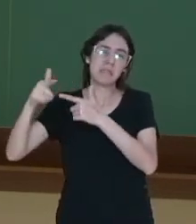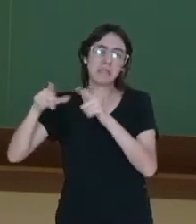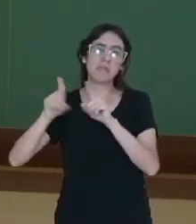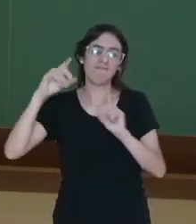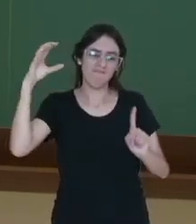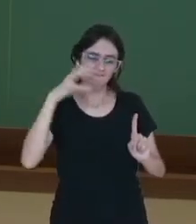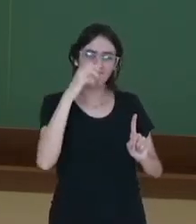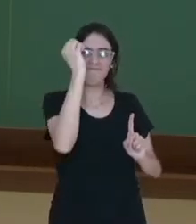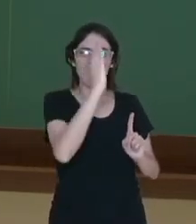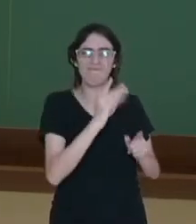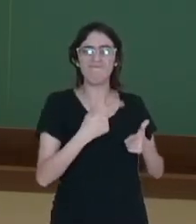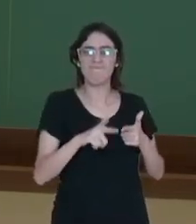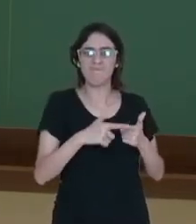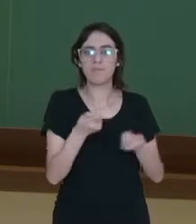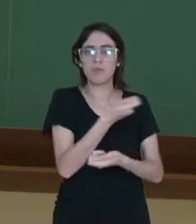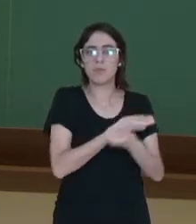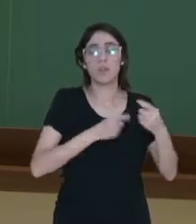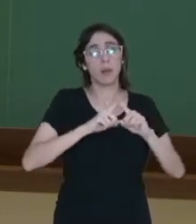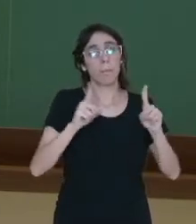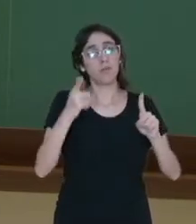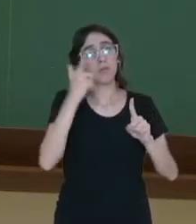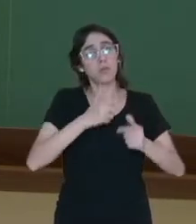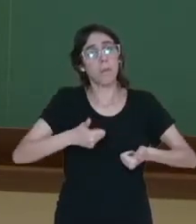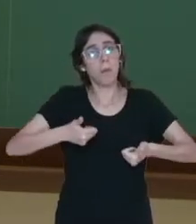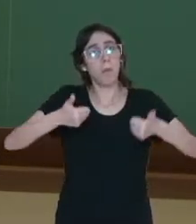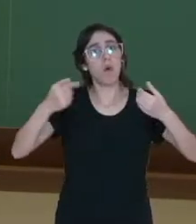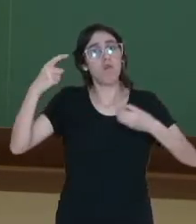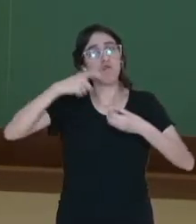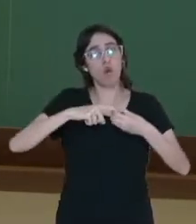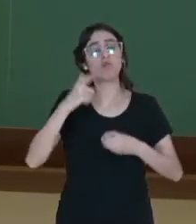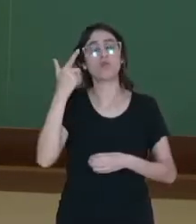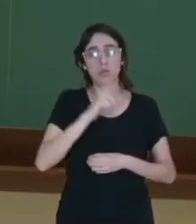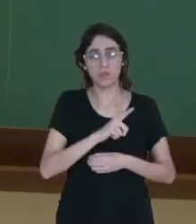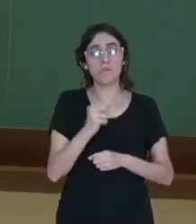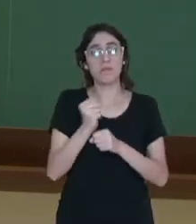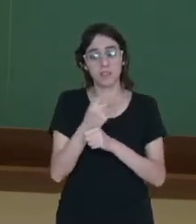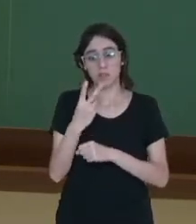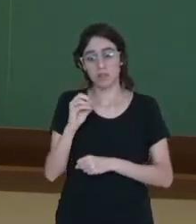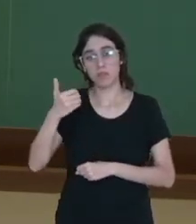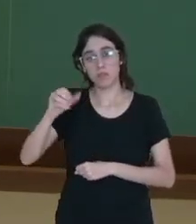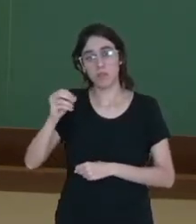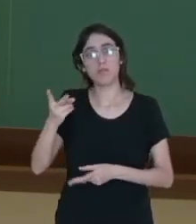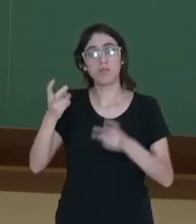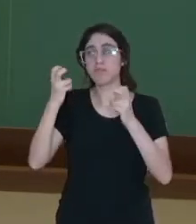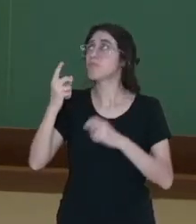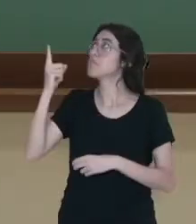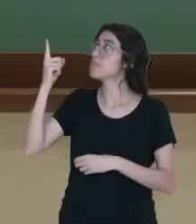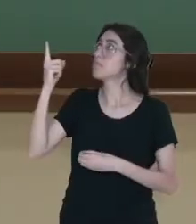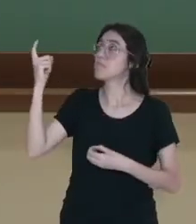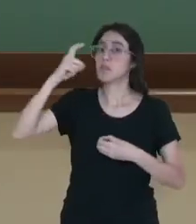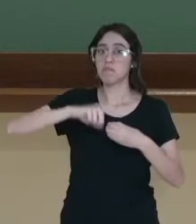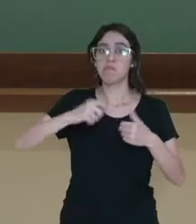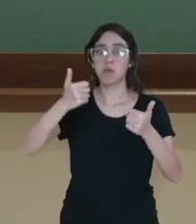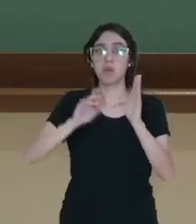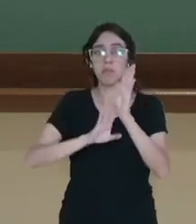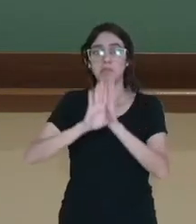Brasil, mas atingiu de maneira rápida, superficial, e o ano de 2010 já mostra uma grande recuperação